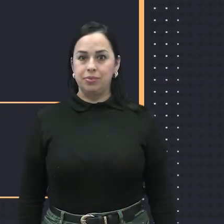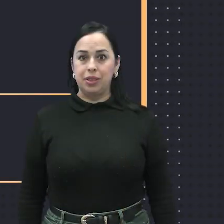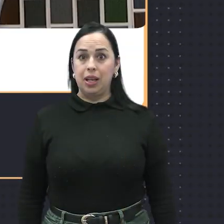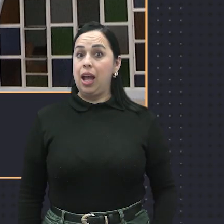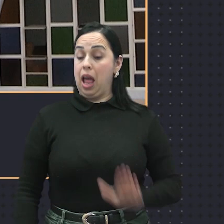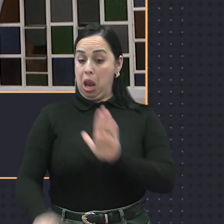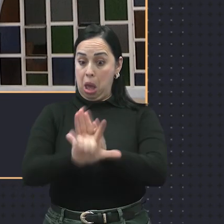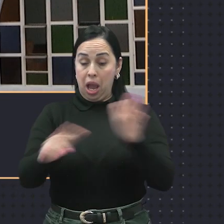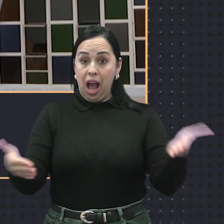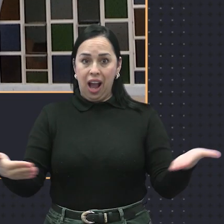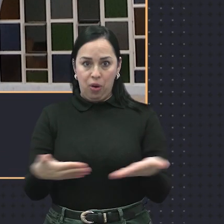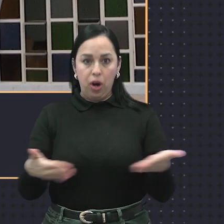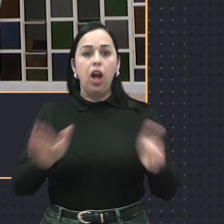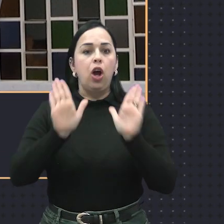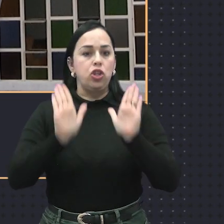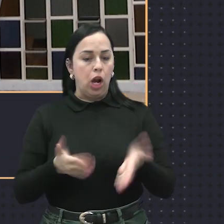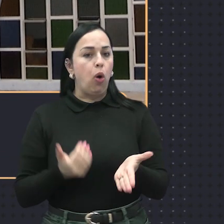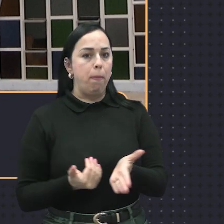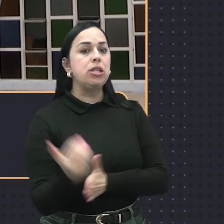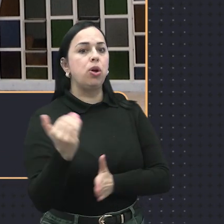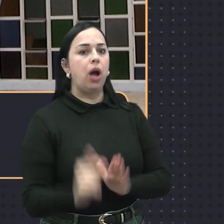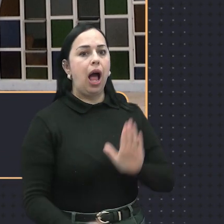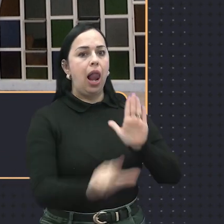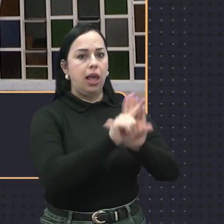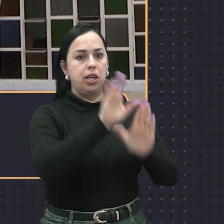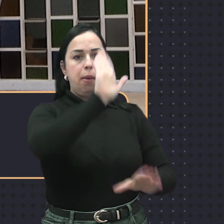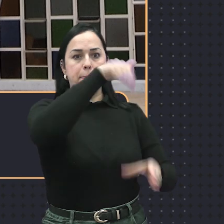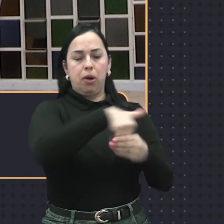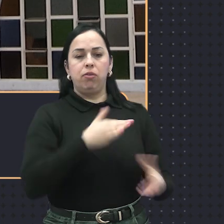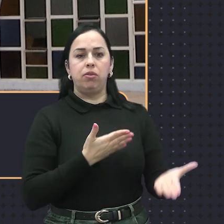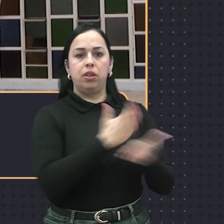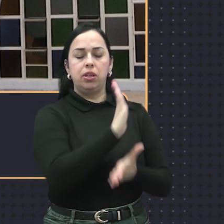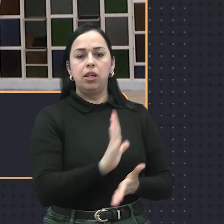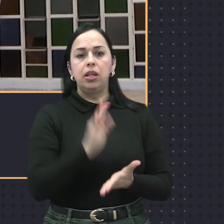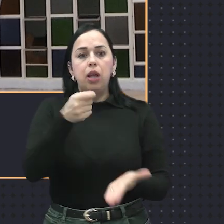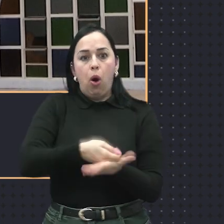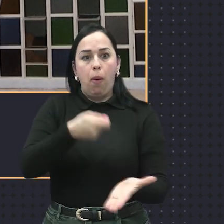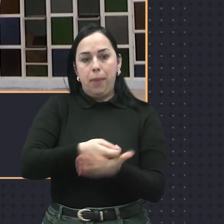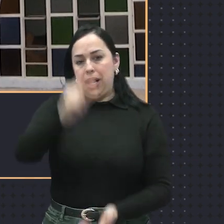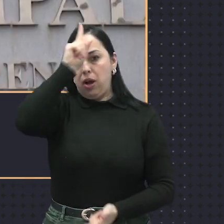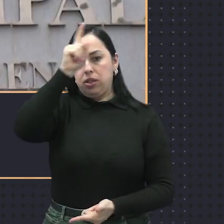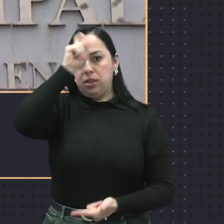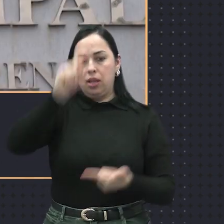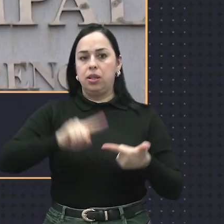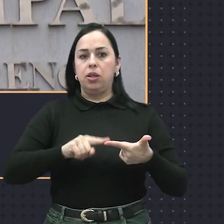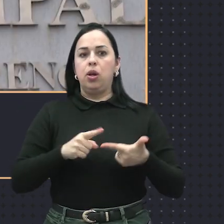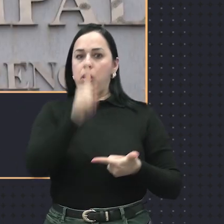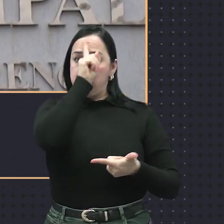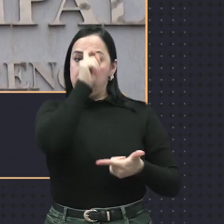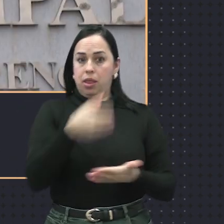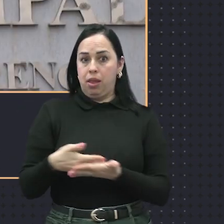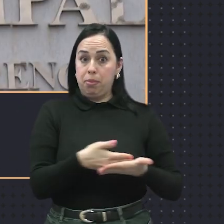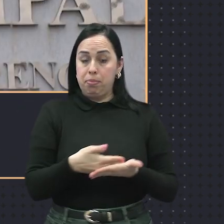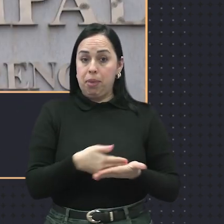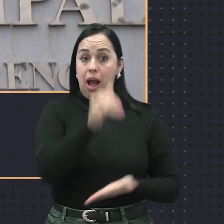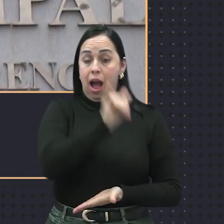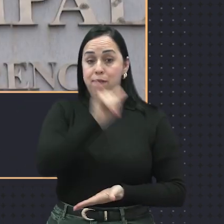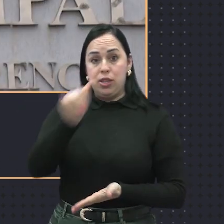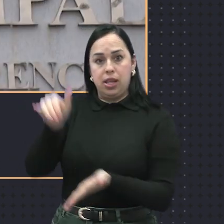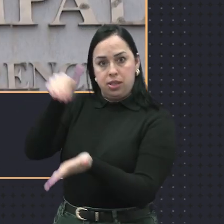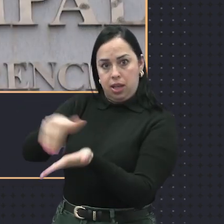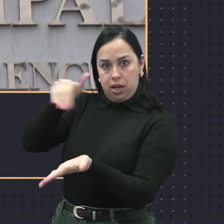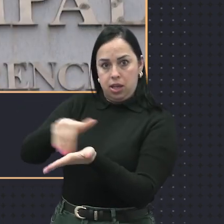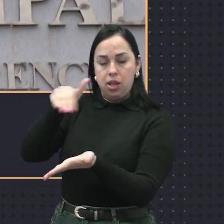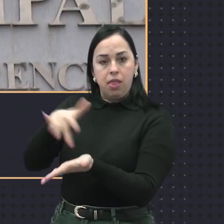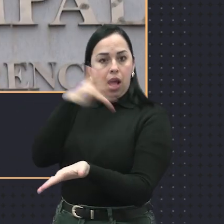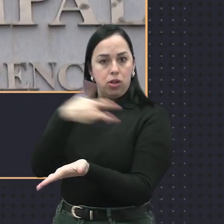Agora é lei. Já está em vigor a lei aprovada pela Câmara que obriga hospitais e maternidades da cidade a notificar a Secretaria